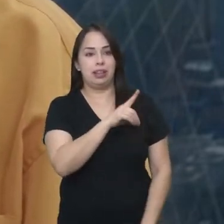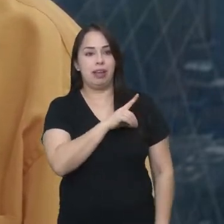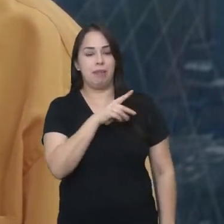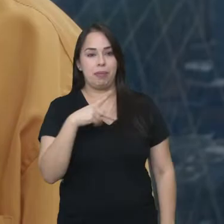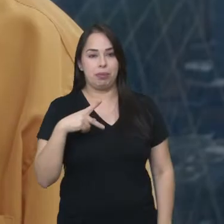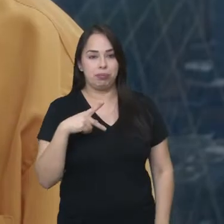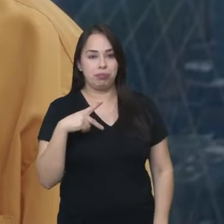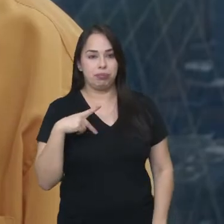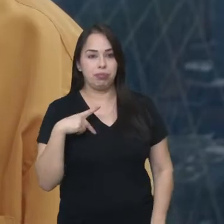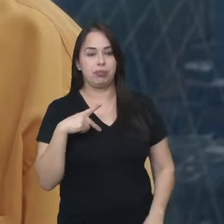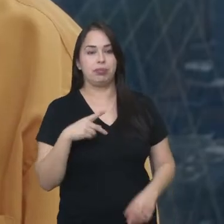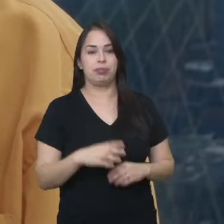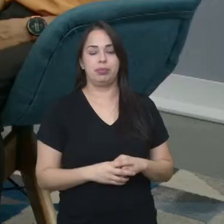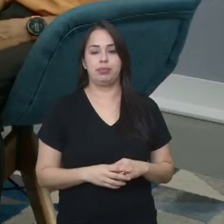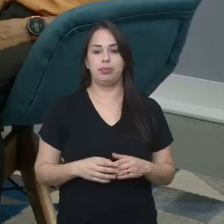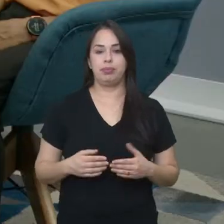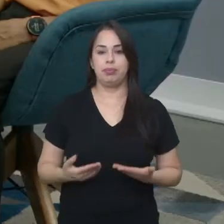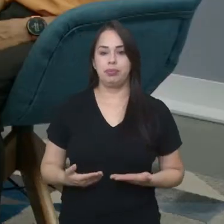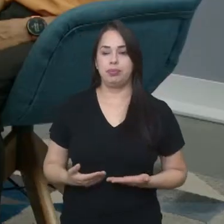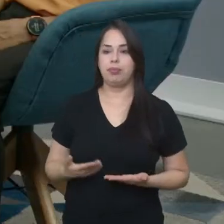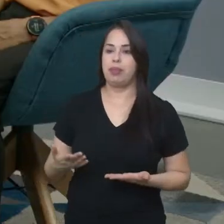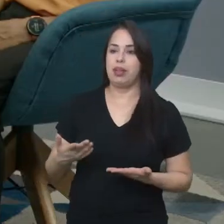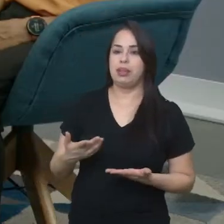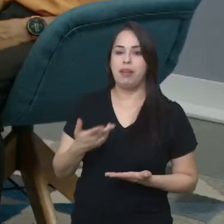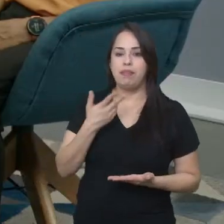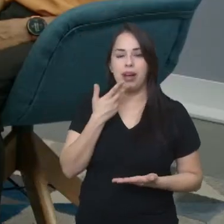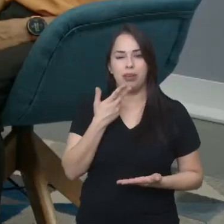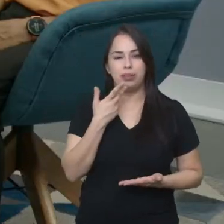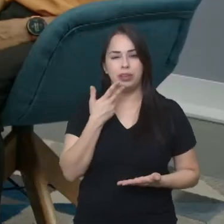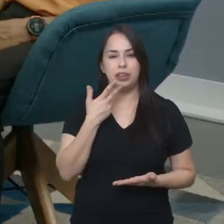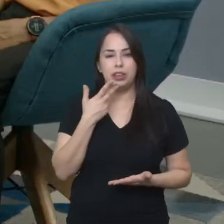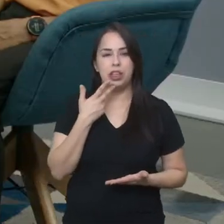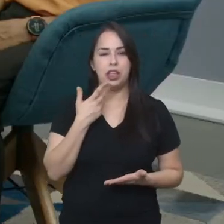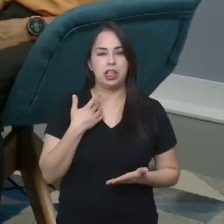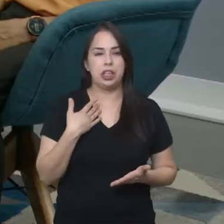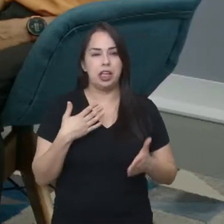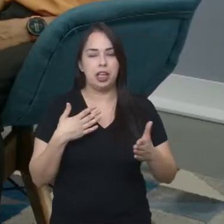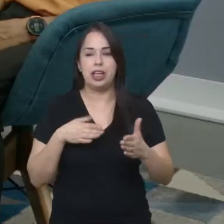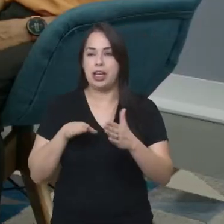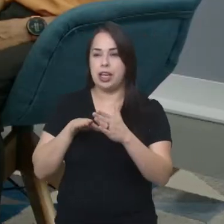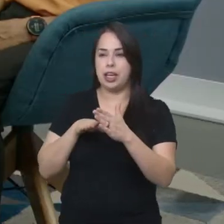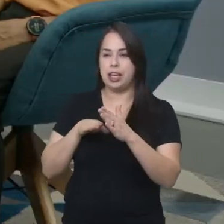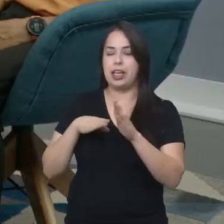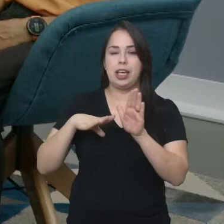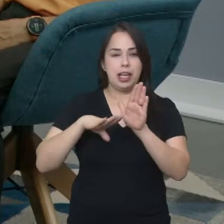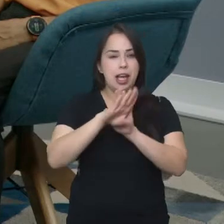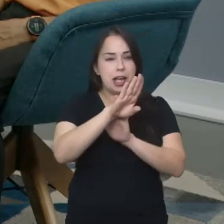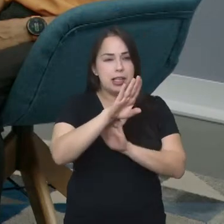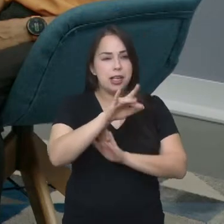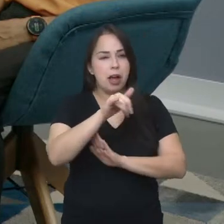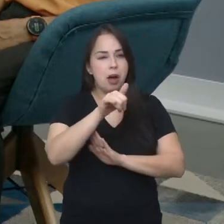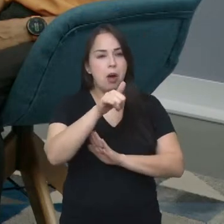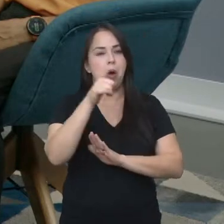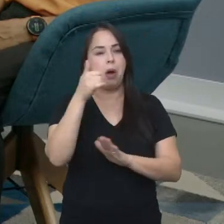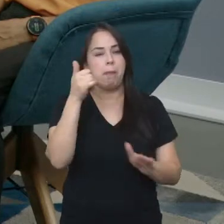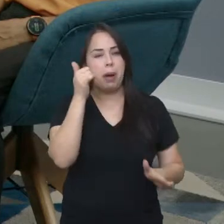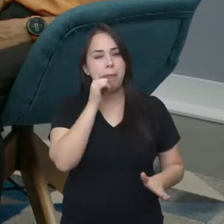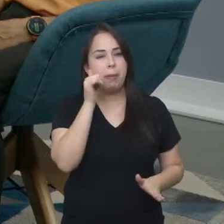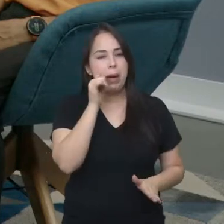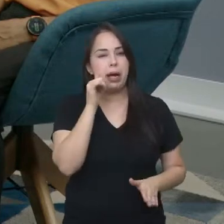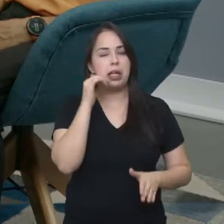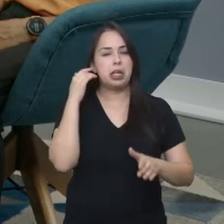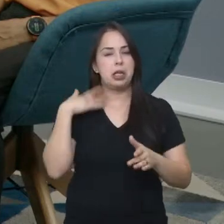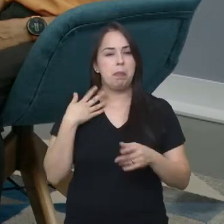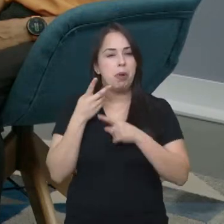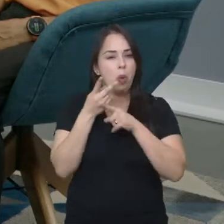possam ser contempladas. Gilson, a gente estava falando, cresceu, né, esse número de mães realmente procurando a área judicial